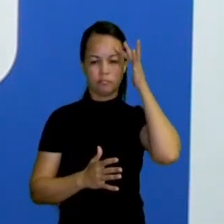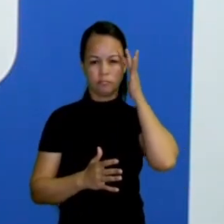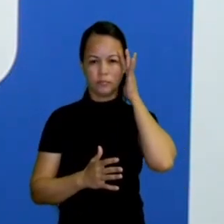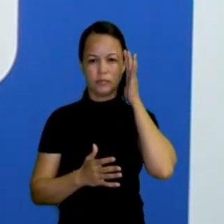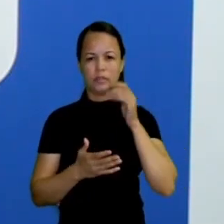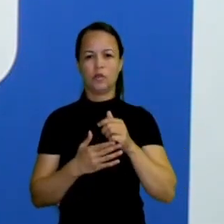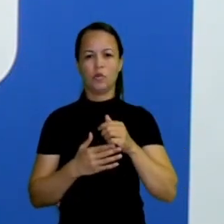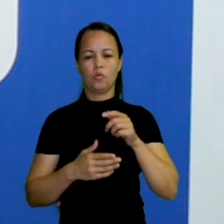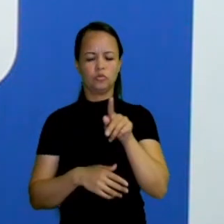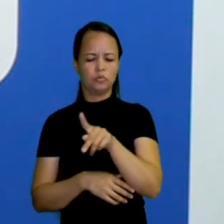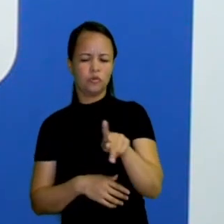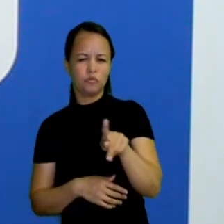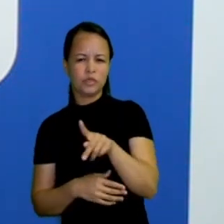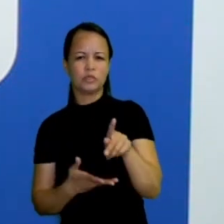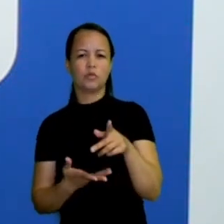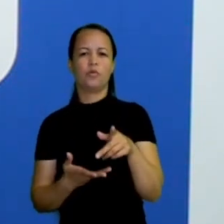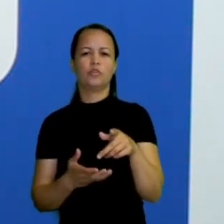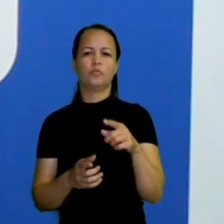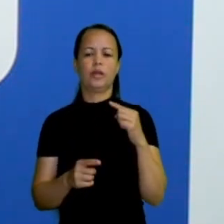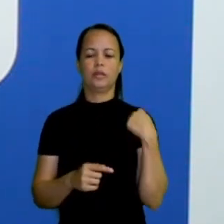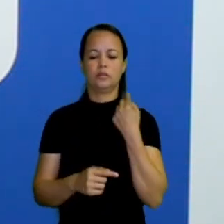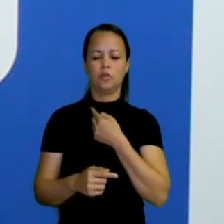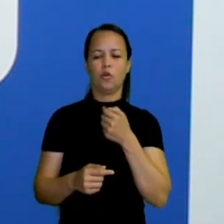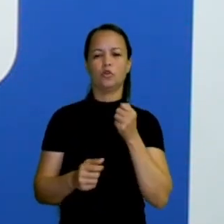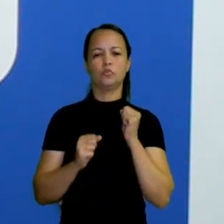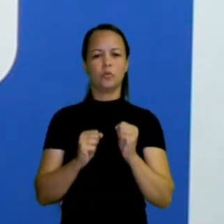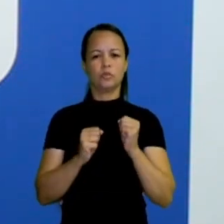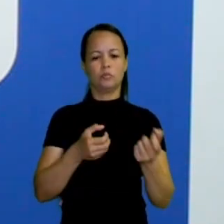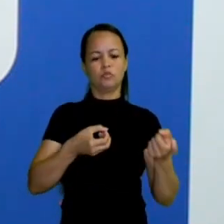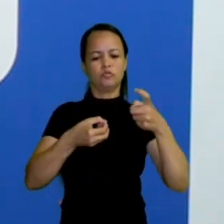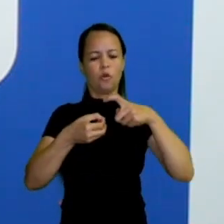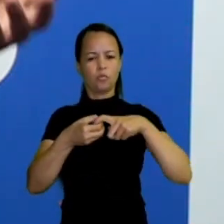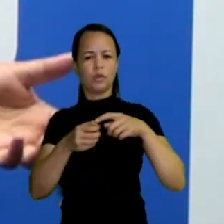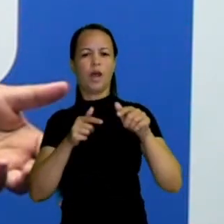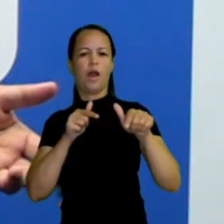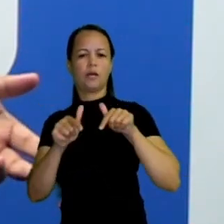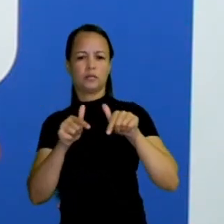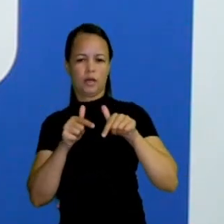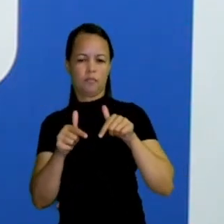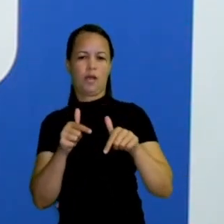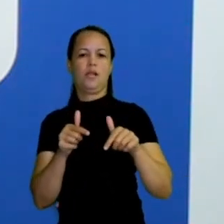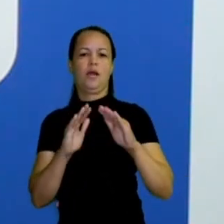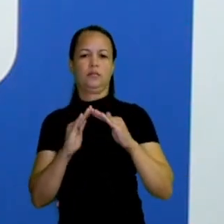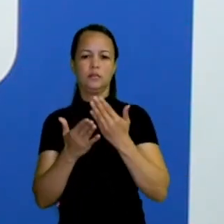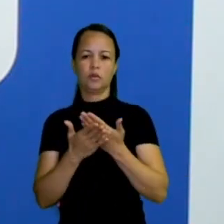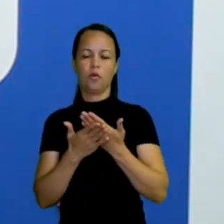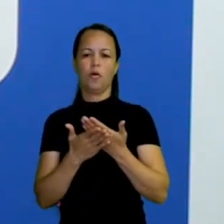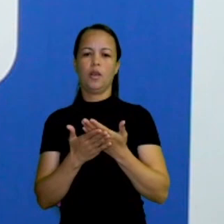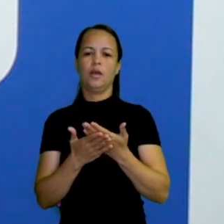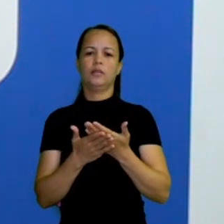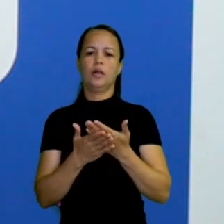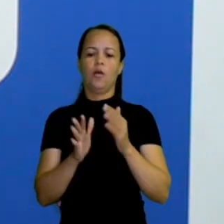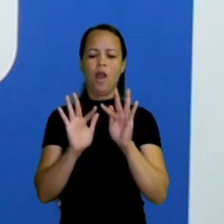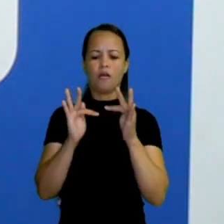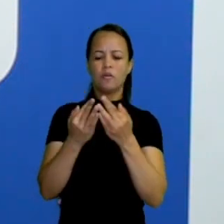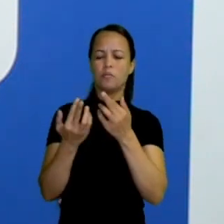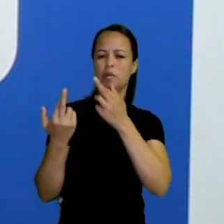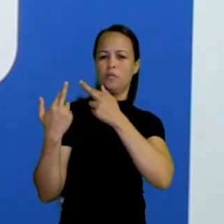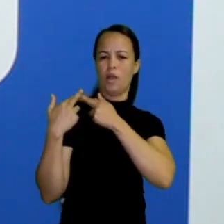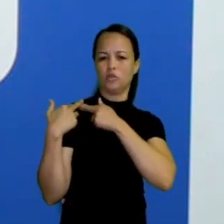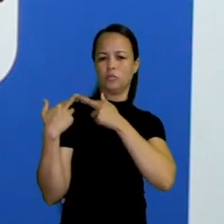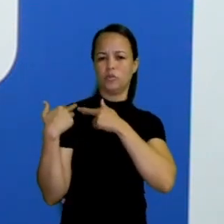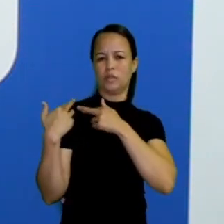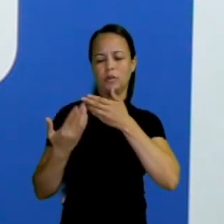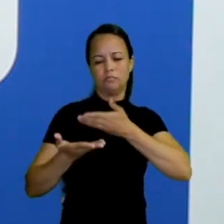para os professores, para que a gente possa voltar à nossa rotina, para os pais e responsáveis, para que a gente tenha essa troca.